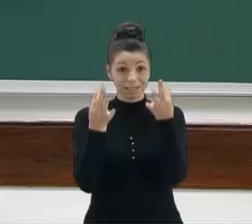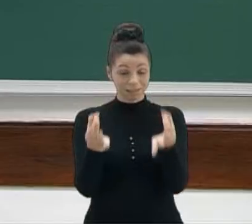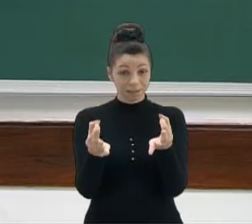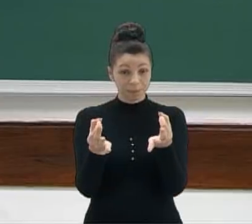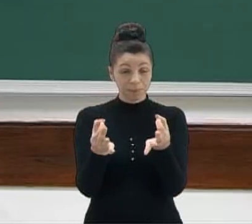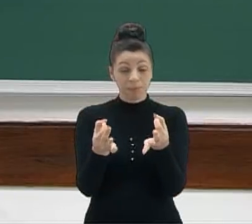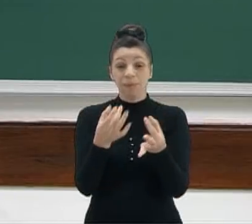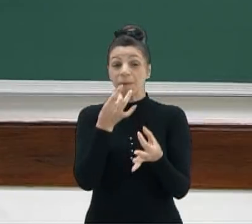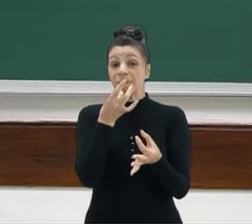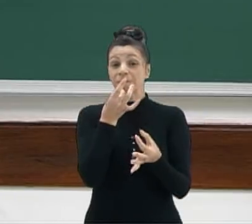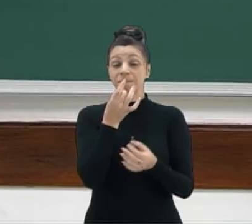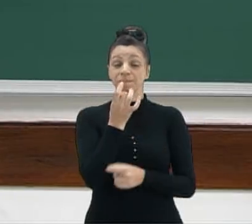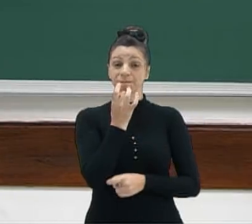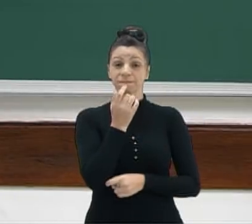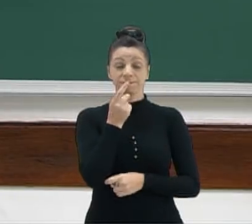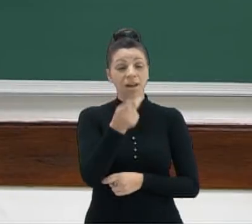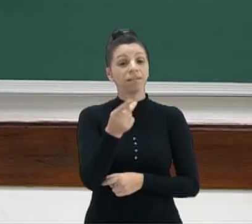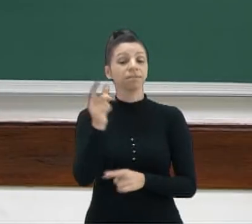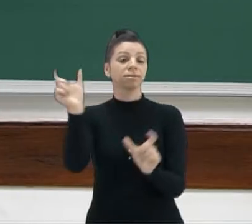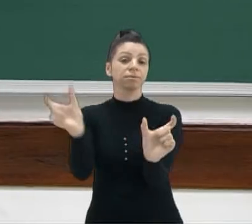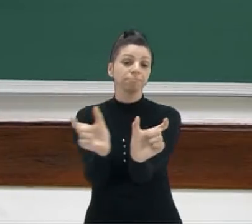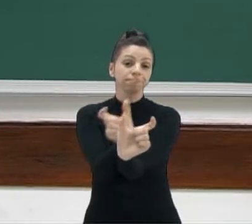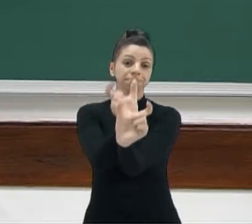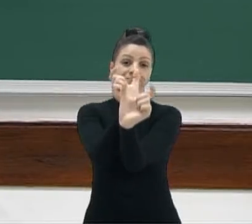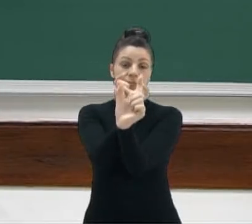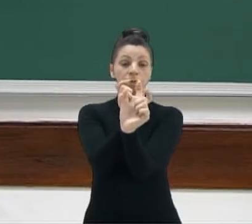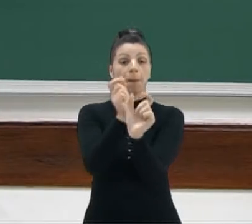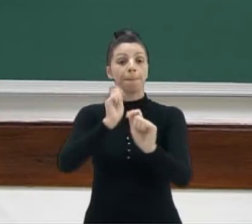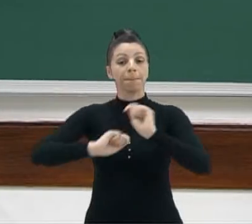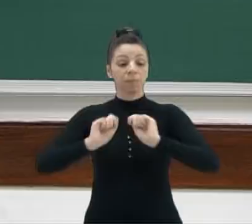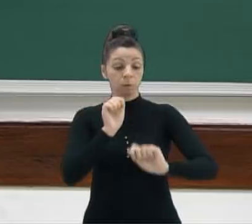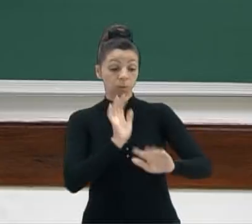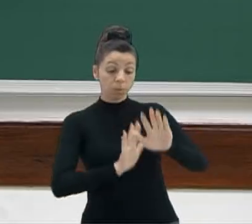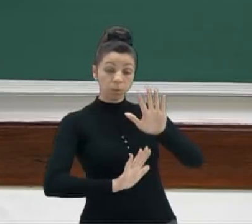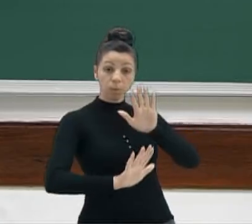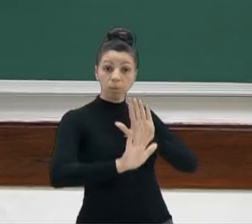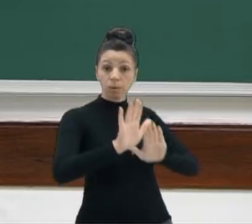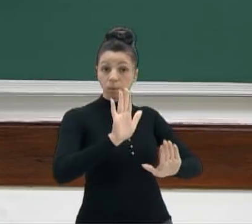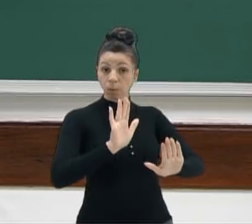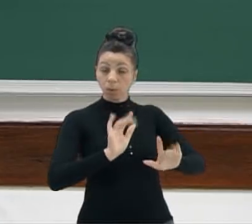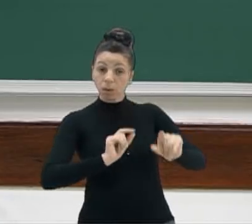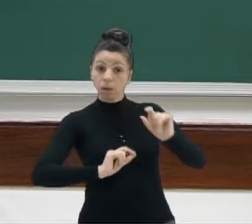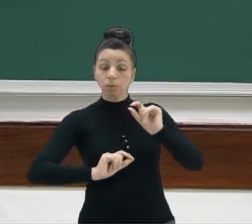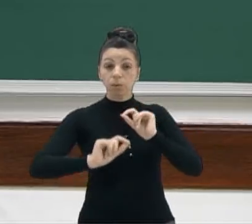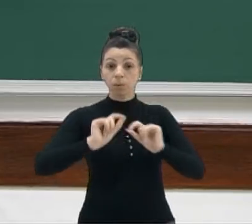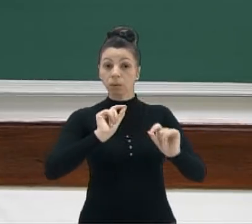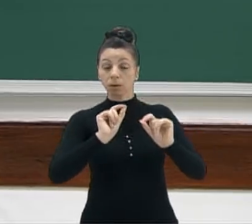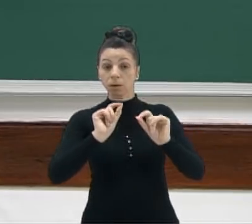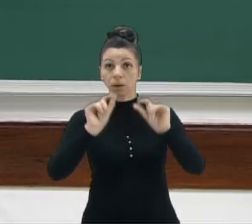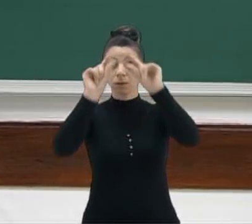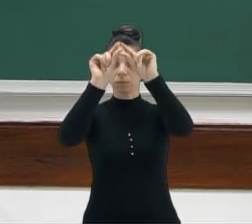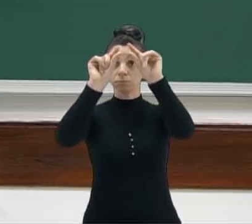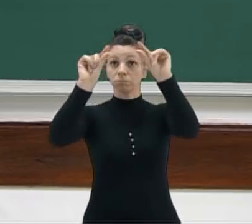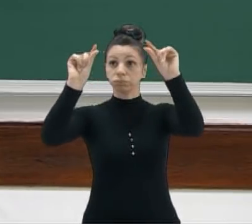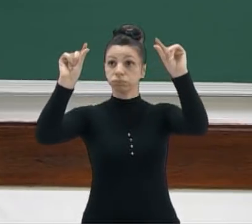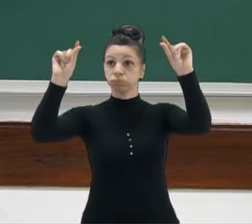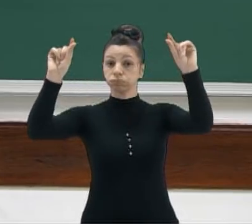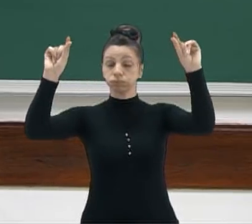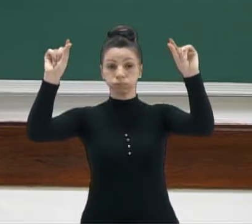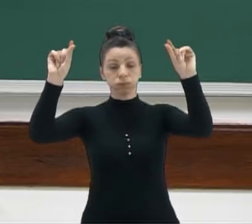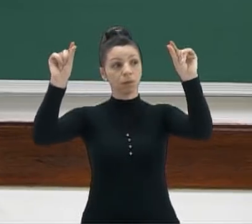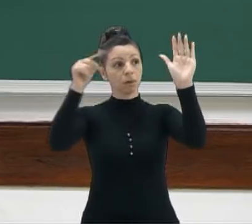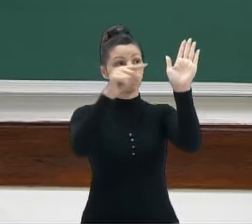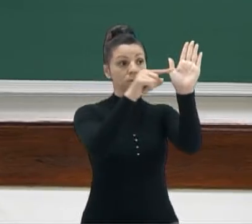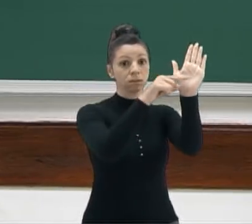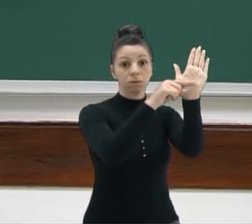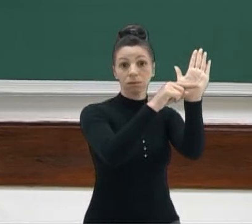de monômio, eu tenho que tomar muito cuidado com a questão do coeficiente que está sendo acompanhado com o seu sinal. Eu